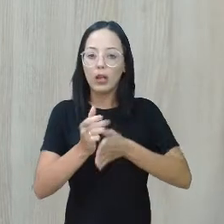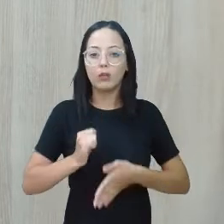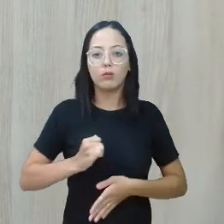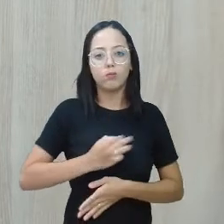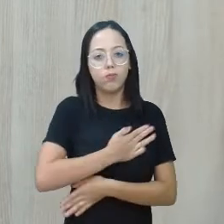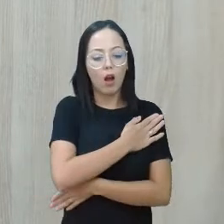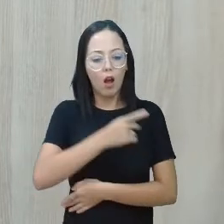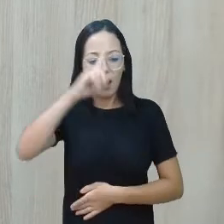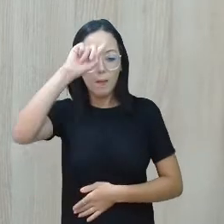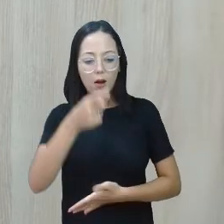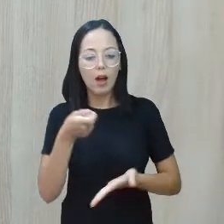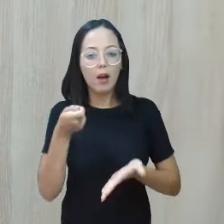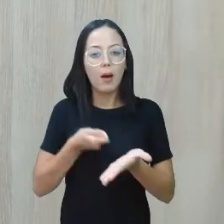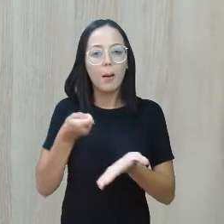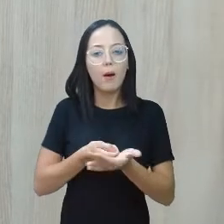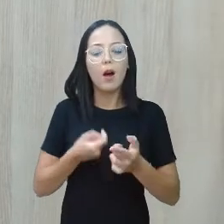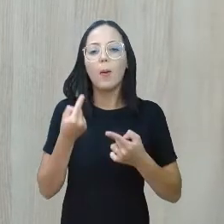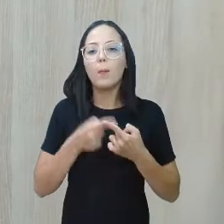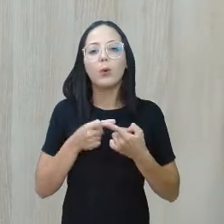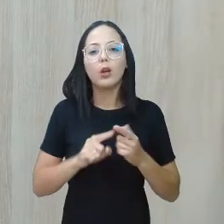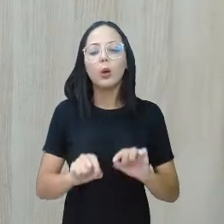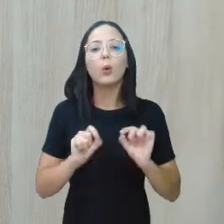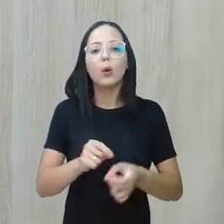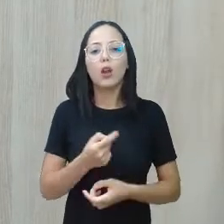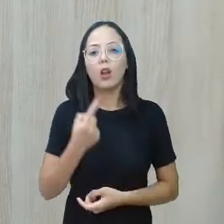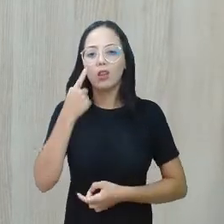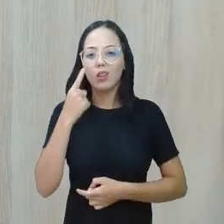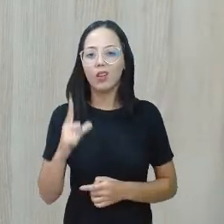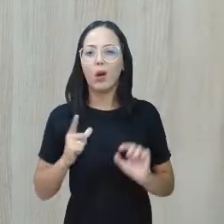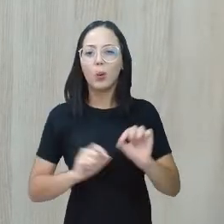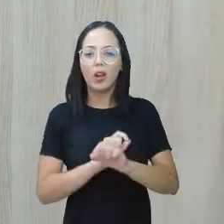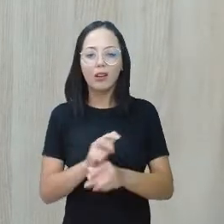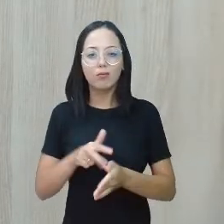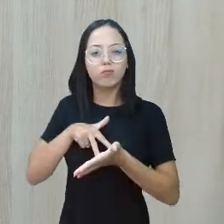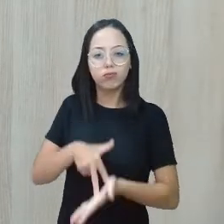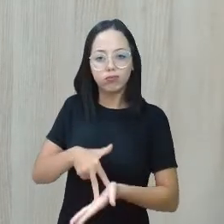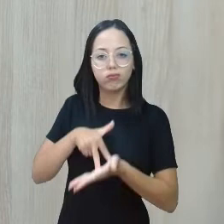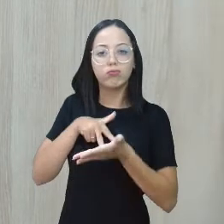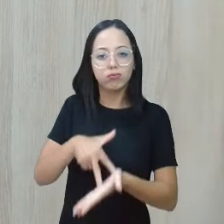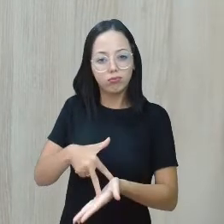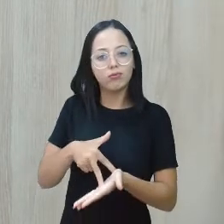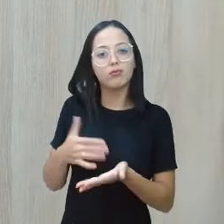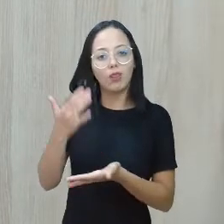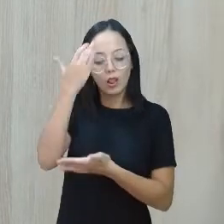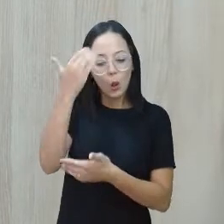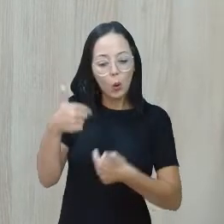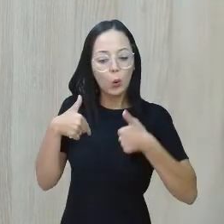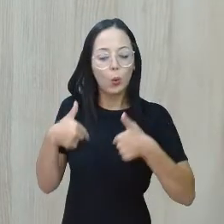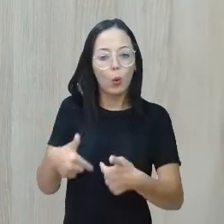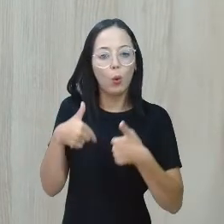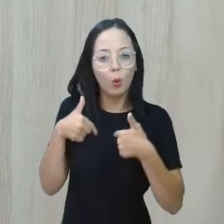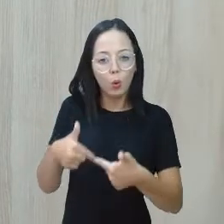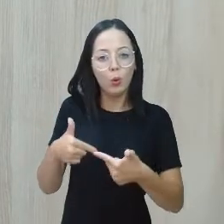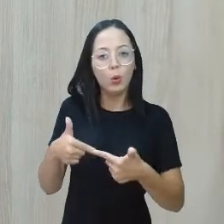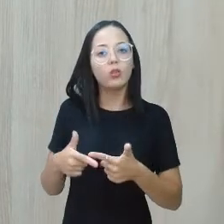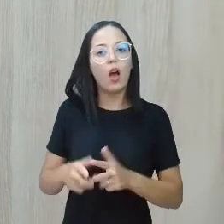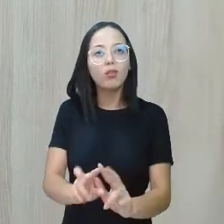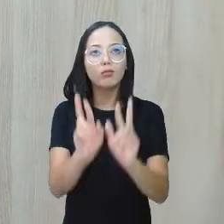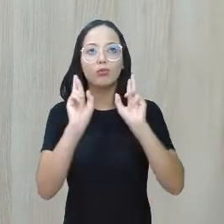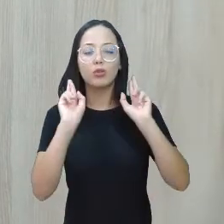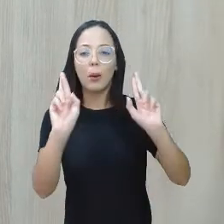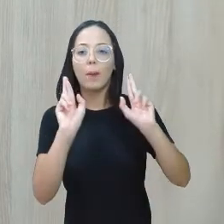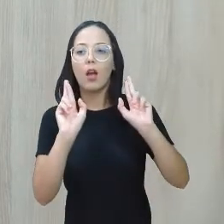ditadura, porque ela trazia um conteúdo de resistência, né? Isso. De luta, de